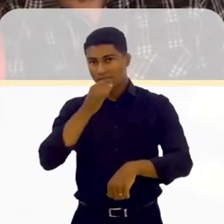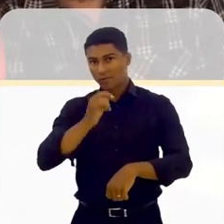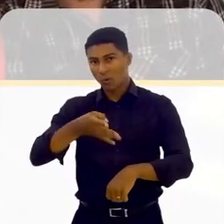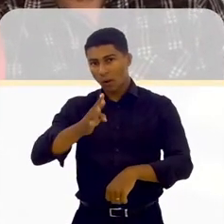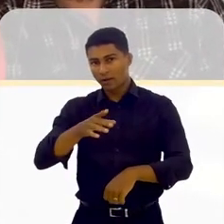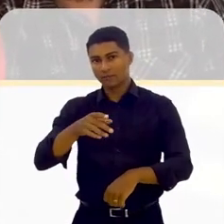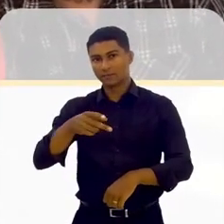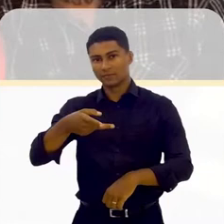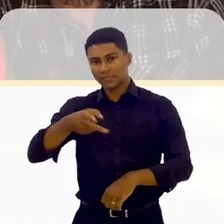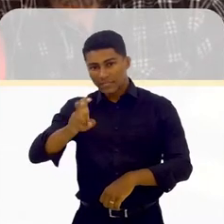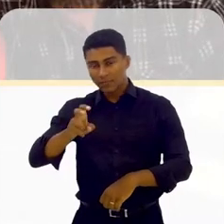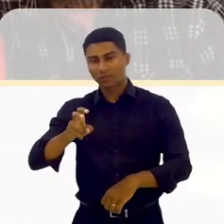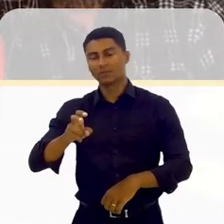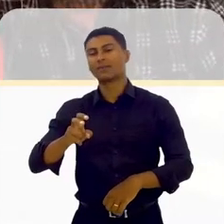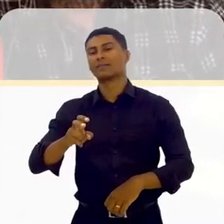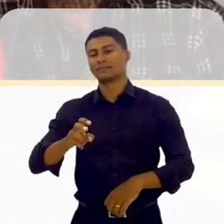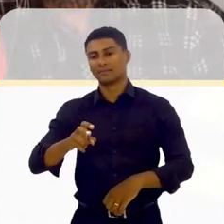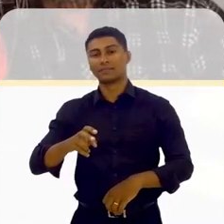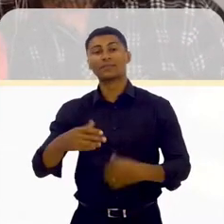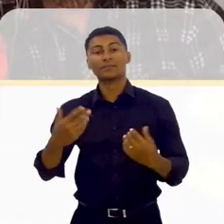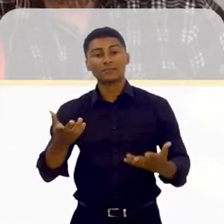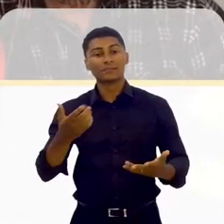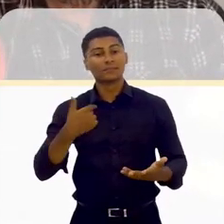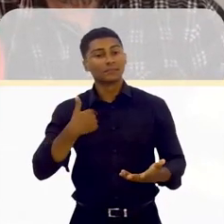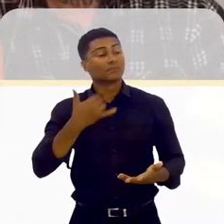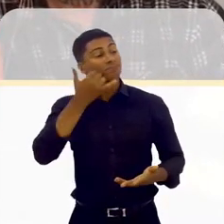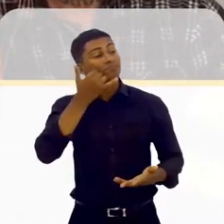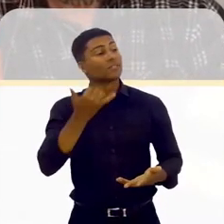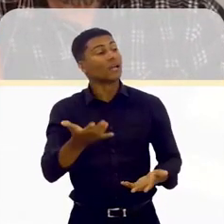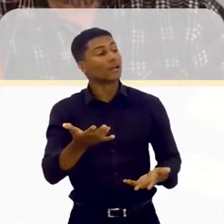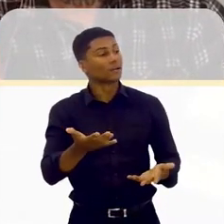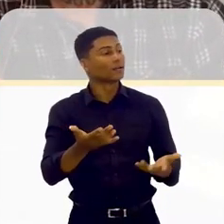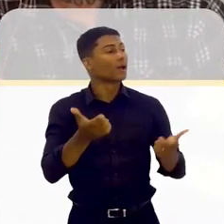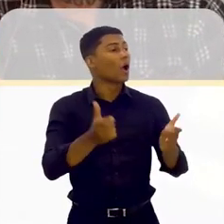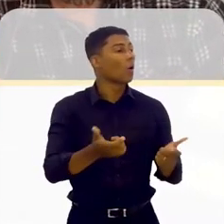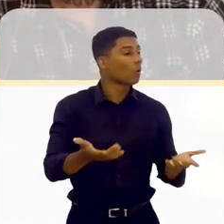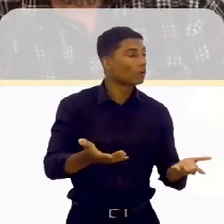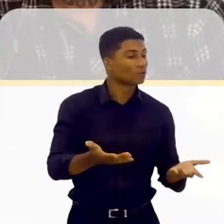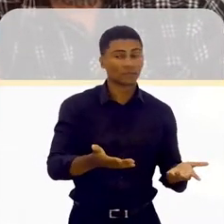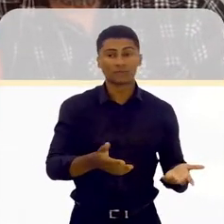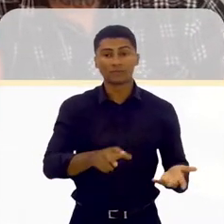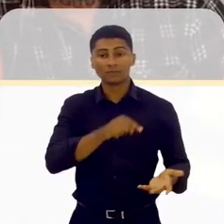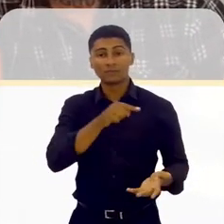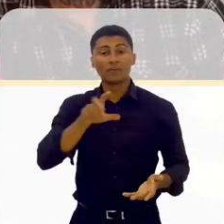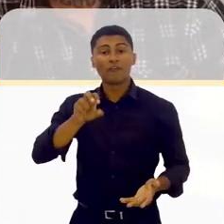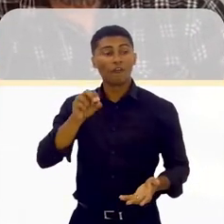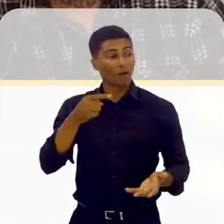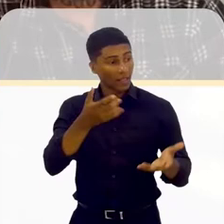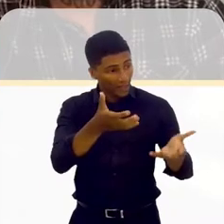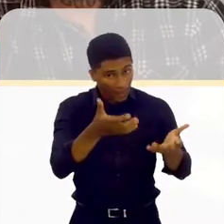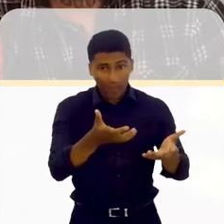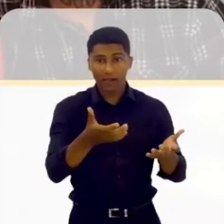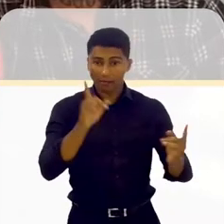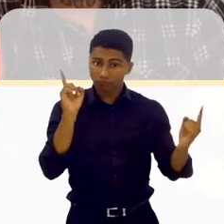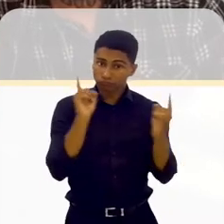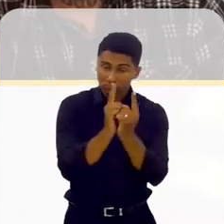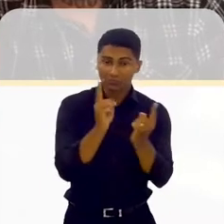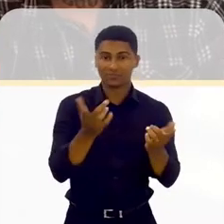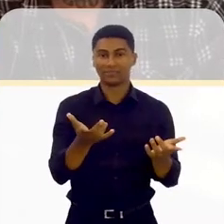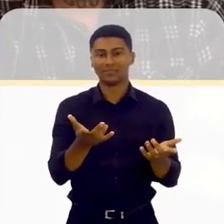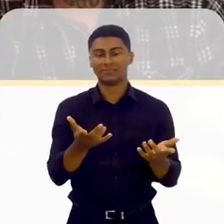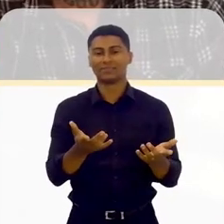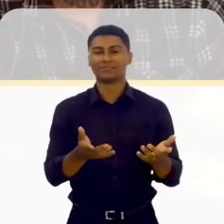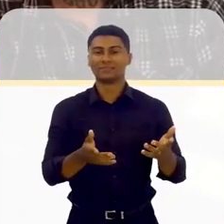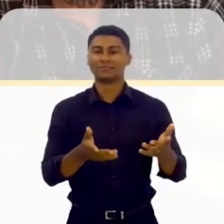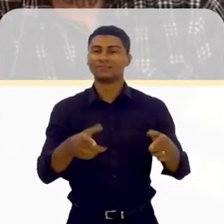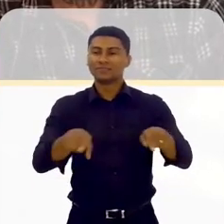das 4, 5 horas, é a hora de, ó, cadê? Vamos conversar aí, porque ela quer saber, ela quer, mesmo que seja